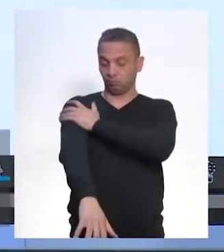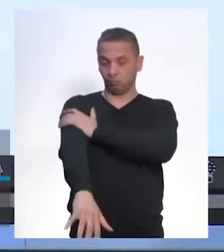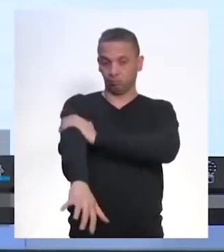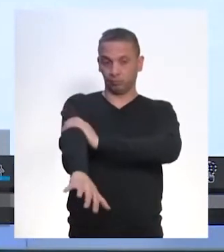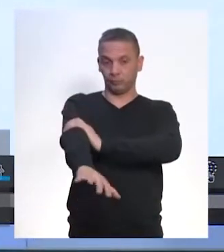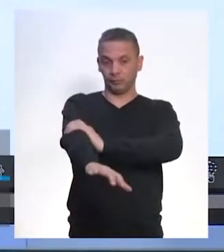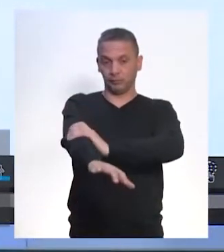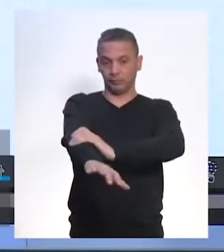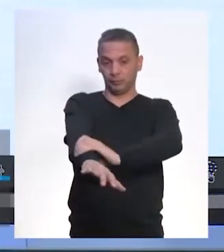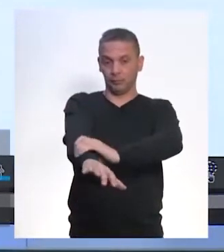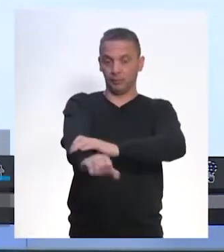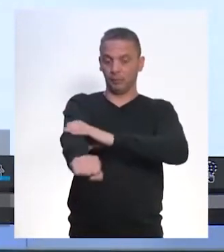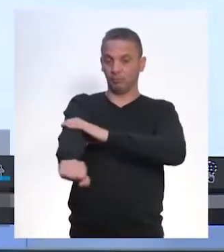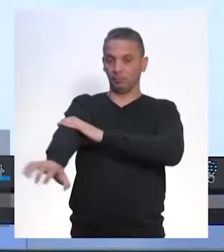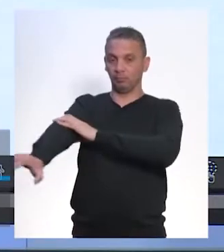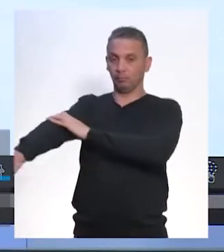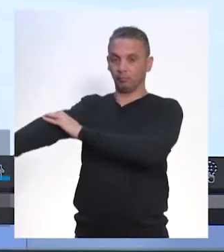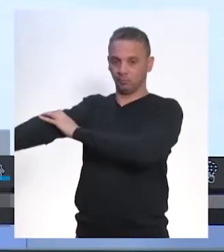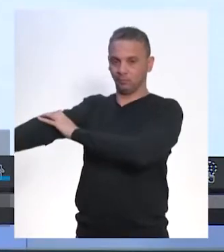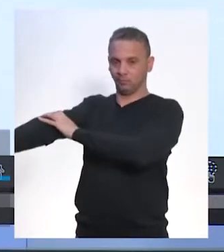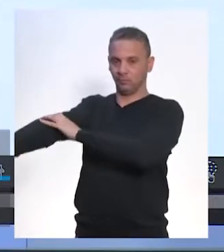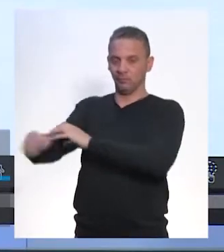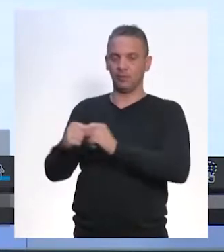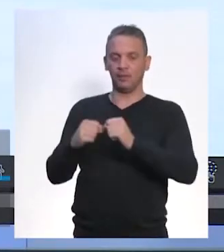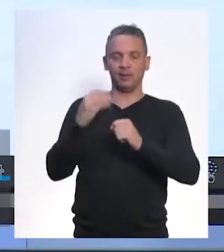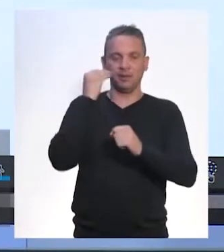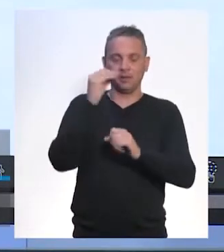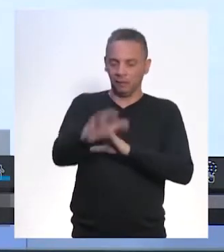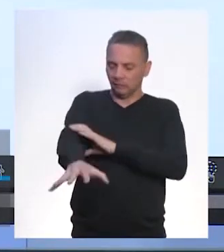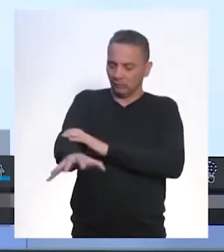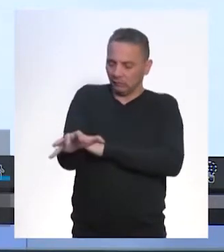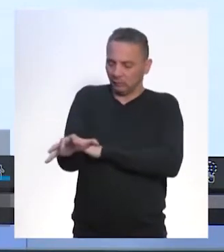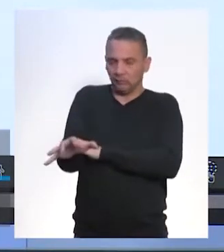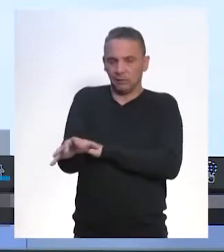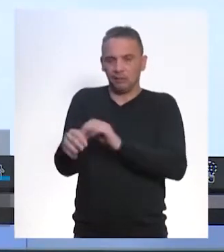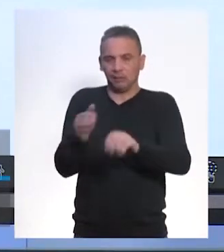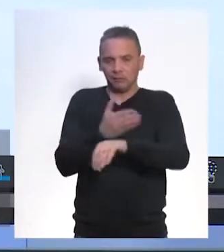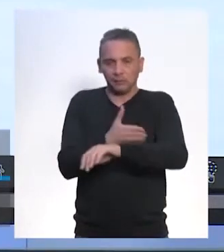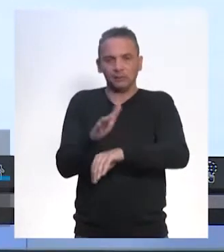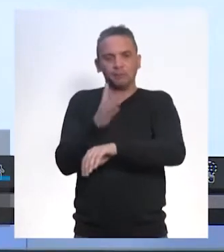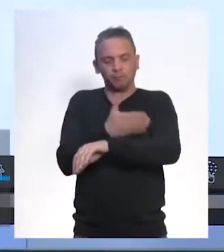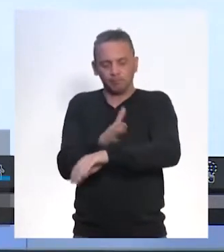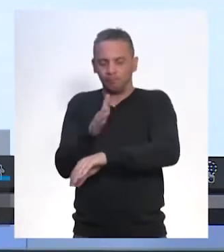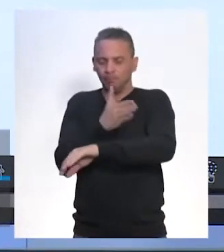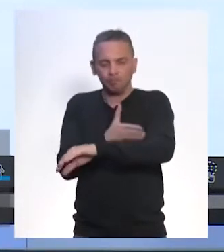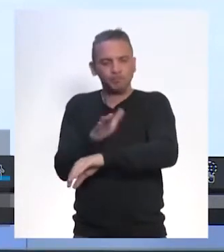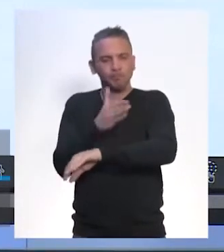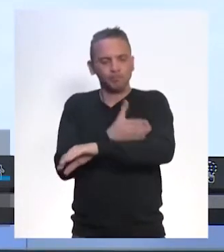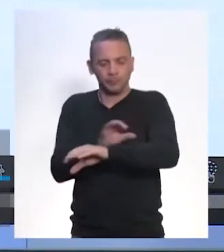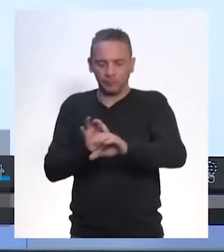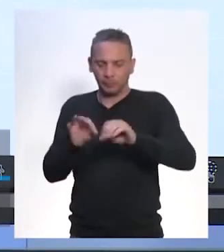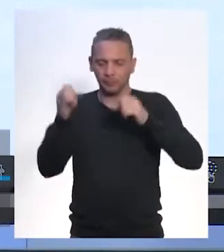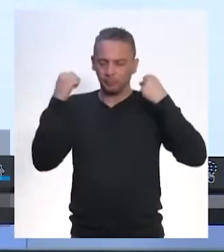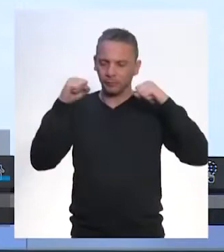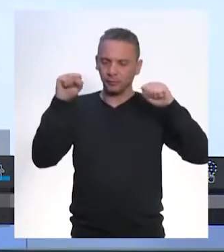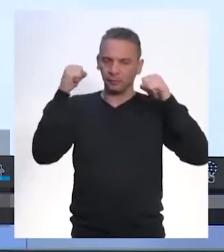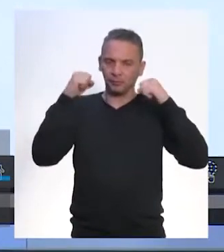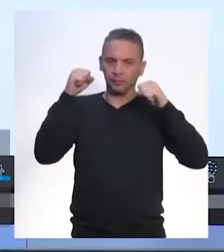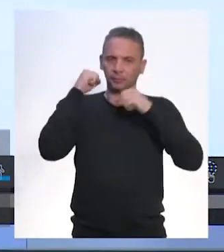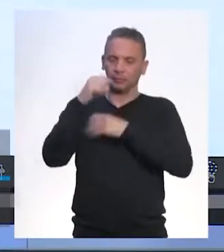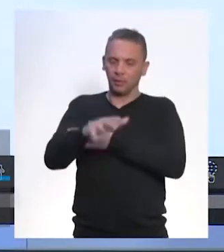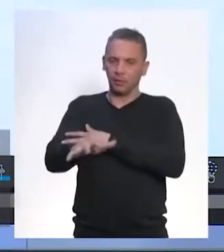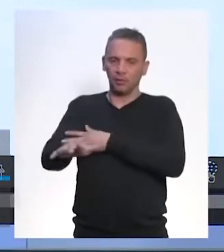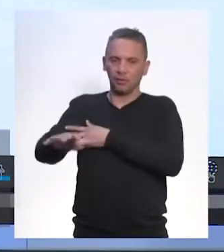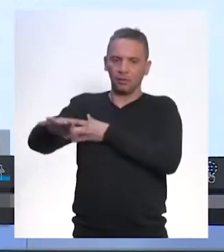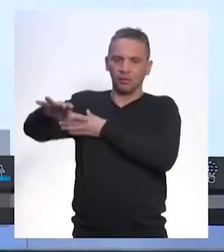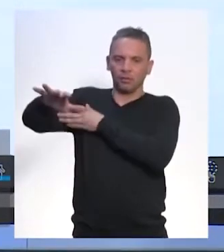aqui. Conforme eu vou treinando, vou condicionando o meu corpo, ele vai criando essa memória corporal. O que vai acontecer? Amanhã meu braço já vai subir